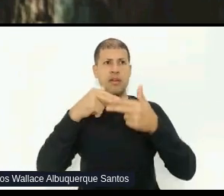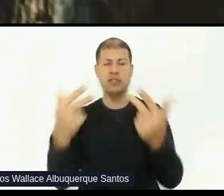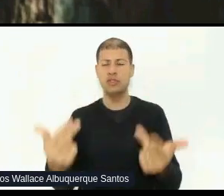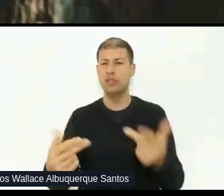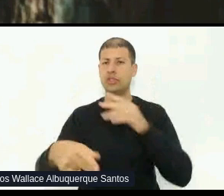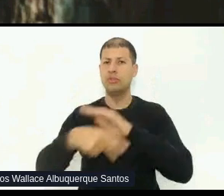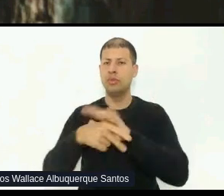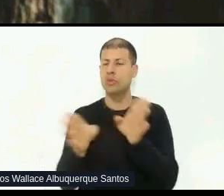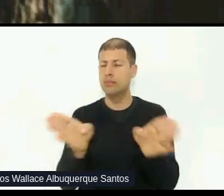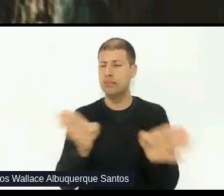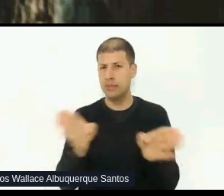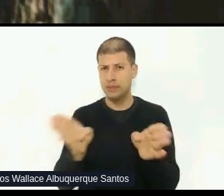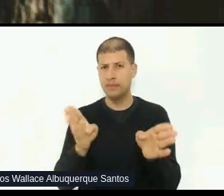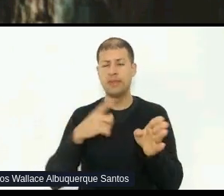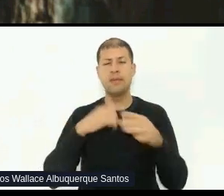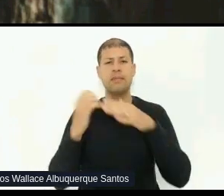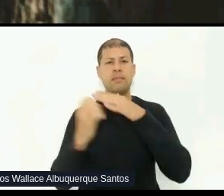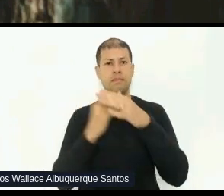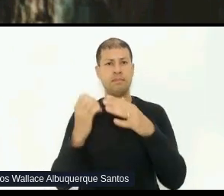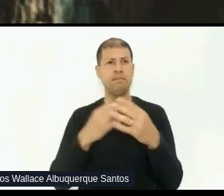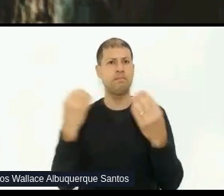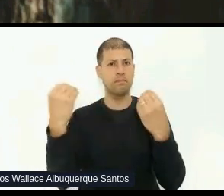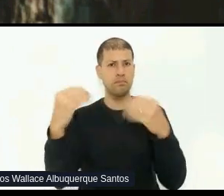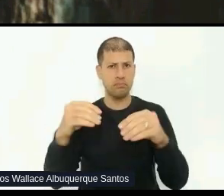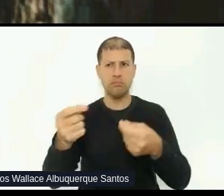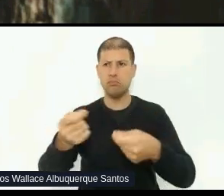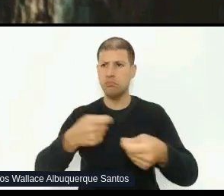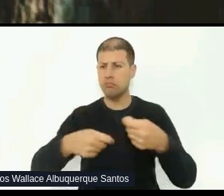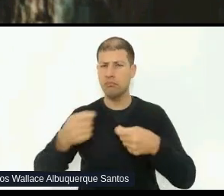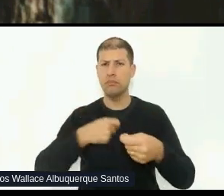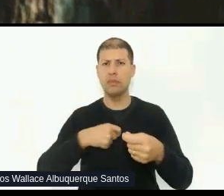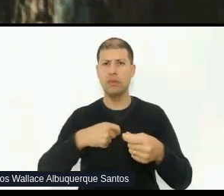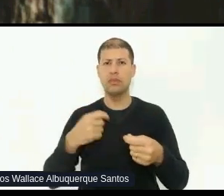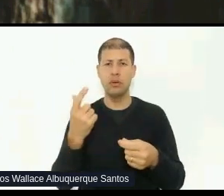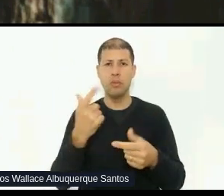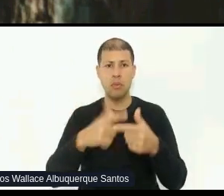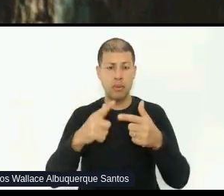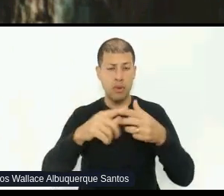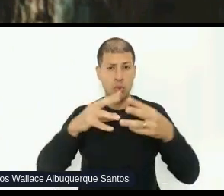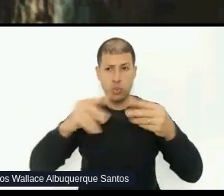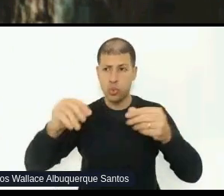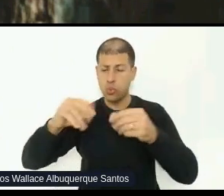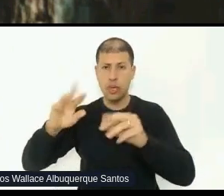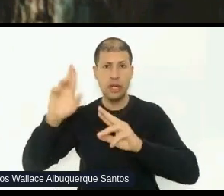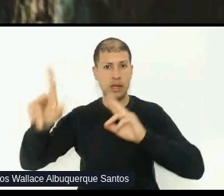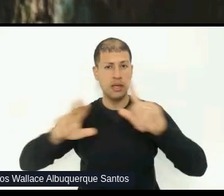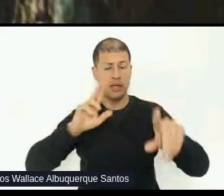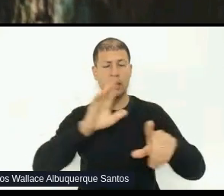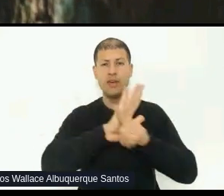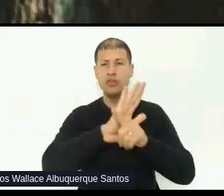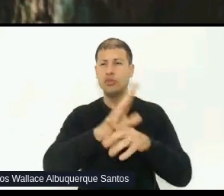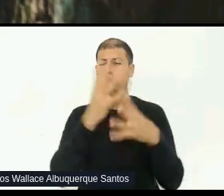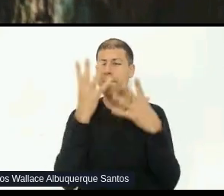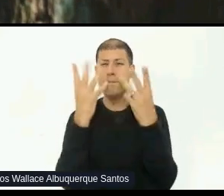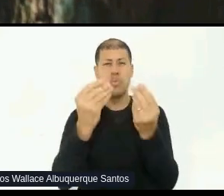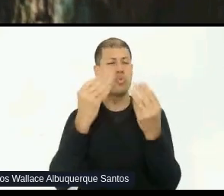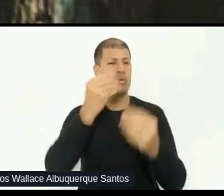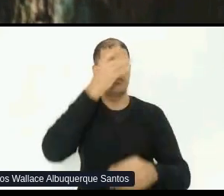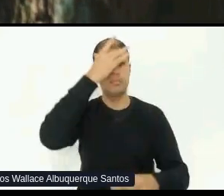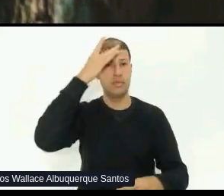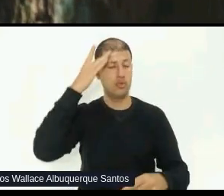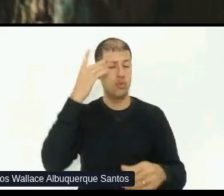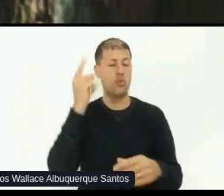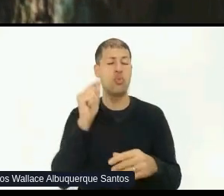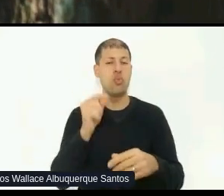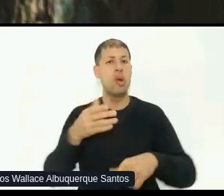estão colocando no mercado soluções diferenciadas que vão ajudar centenas de milhares de pessoas a ter um acesso